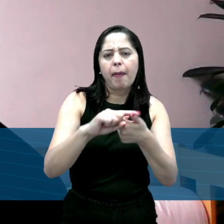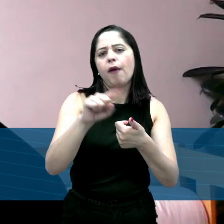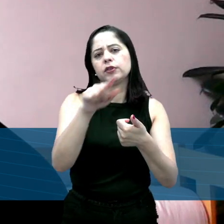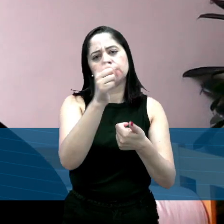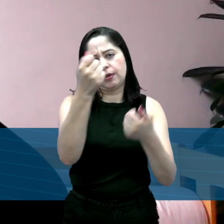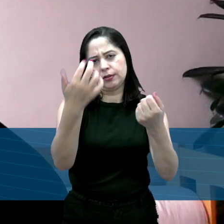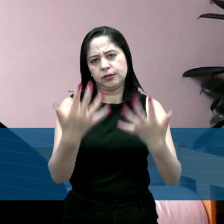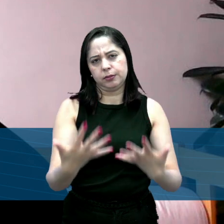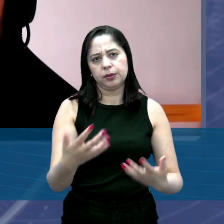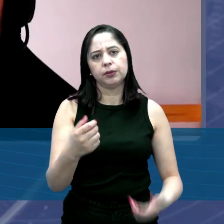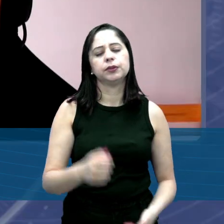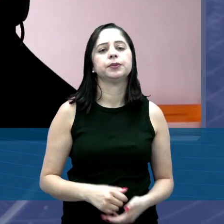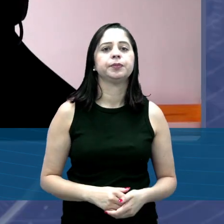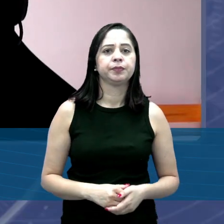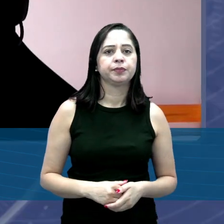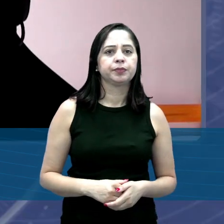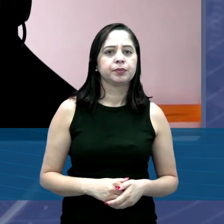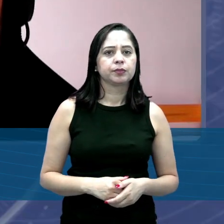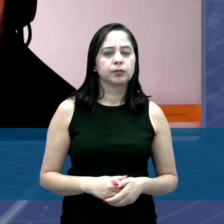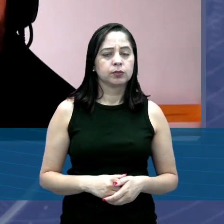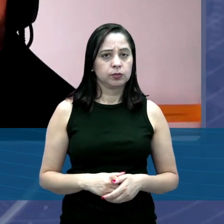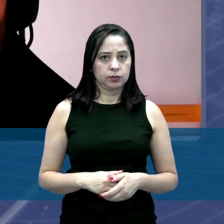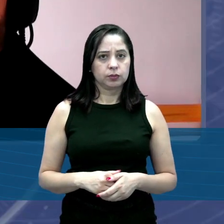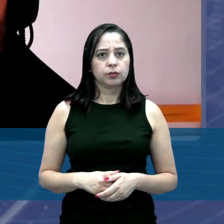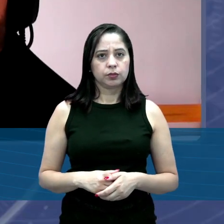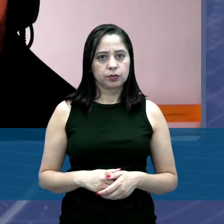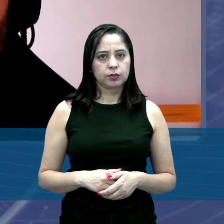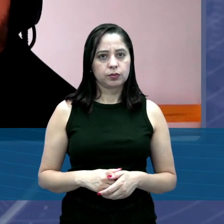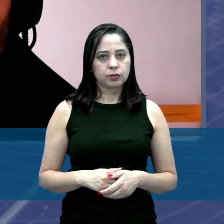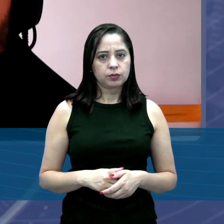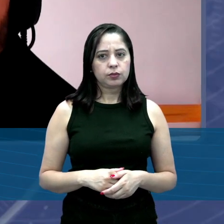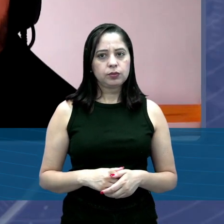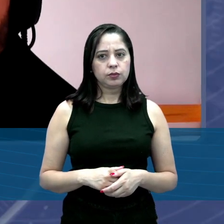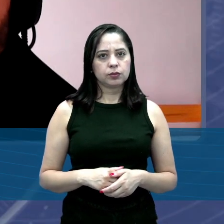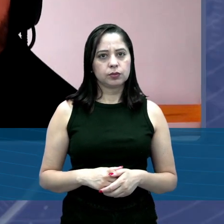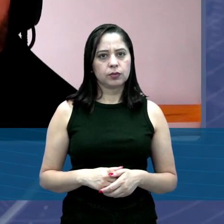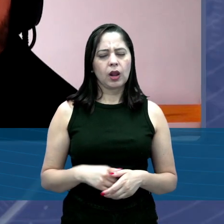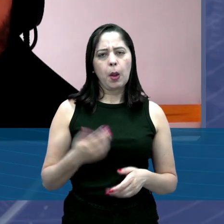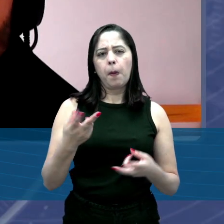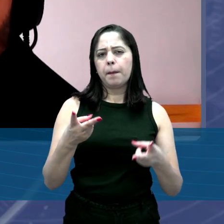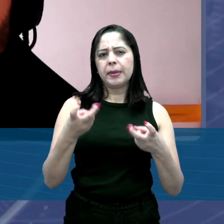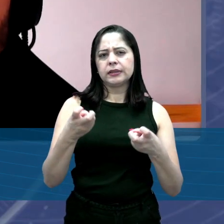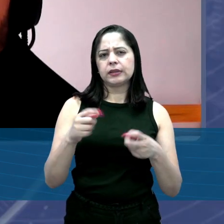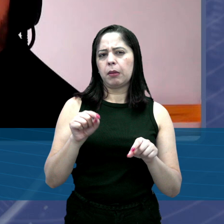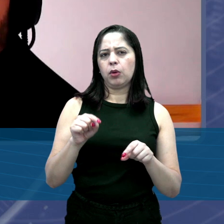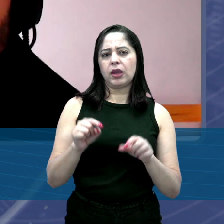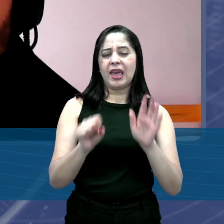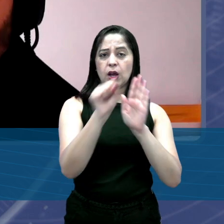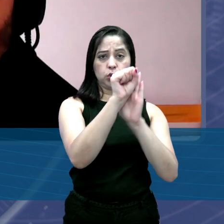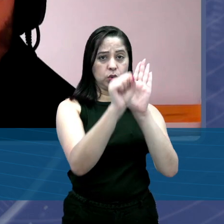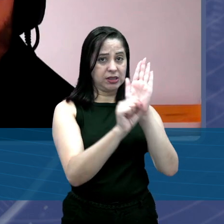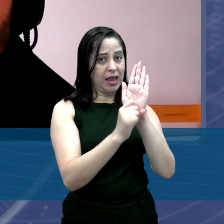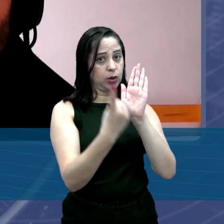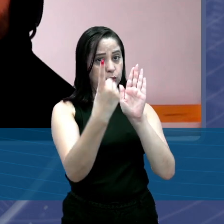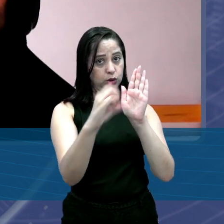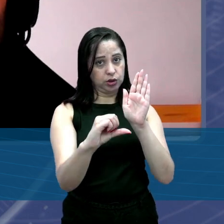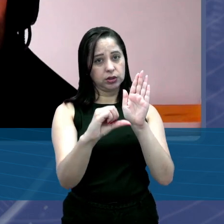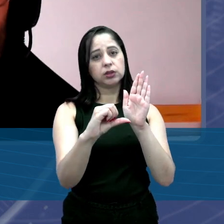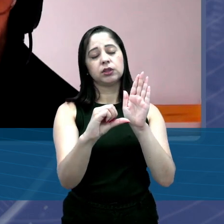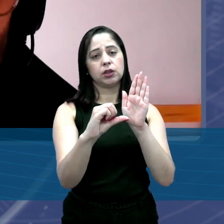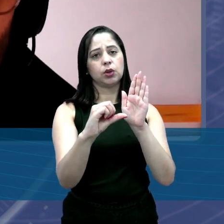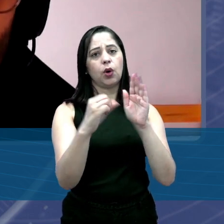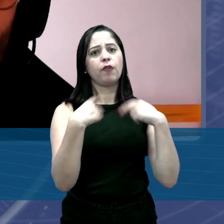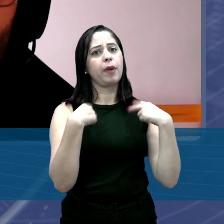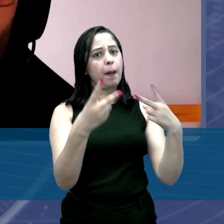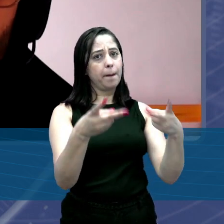colocou. Uhum. A gente vê, né, lá atrás, principalmente no século XIX, a gente